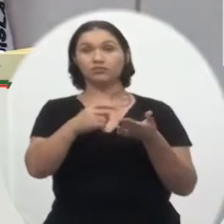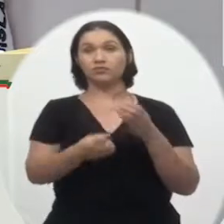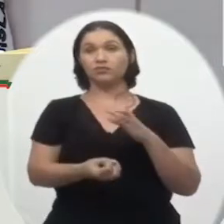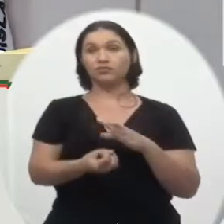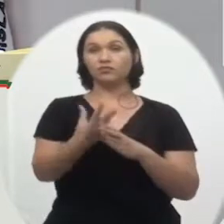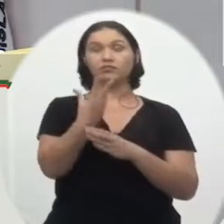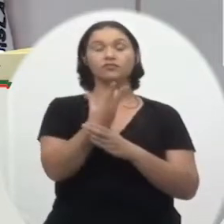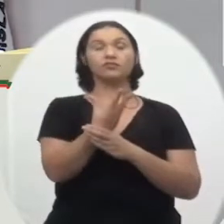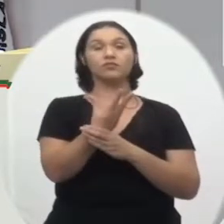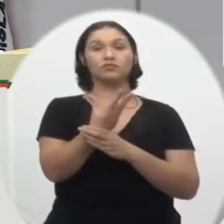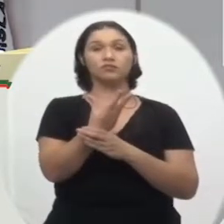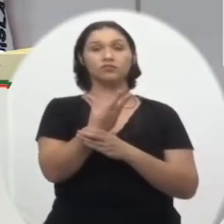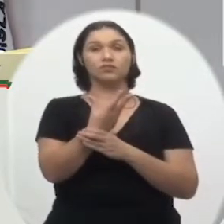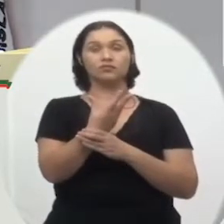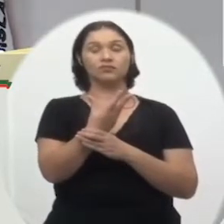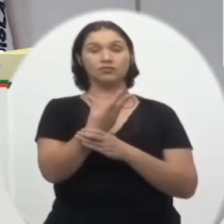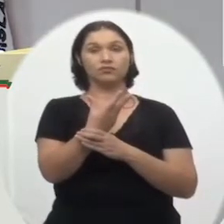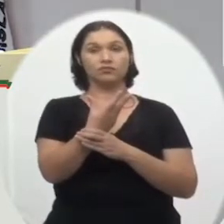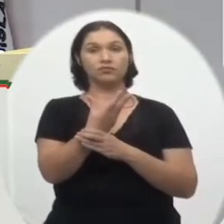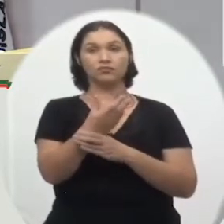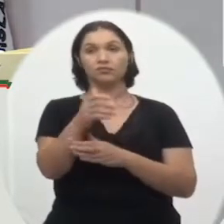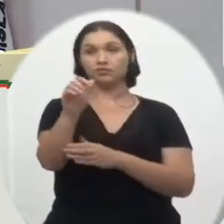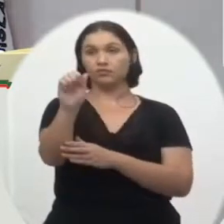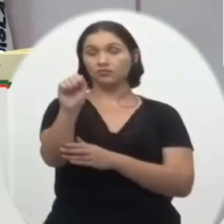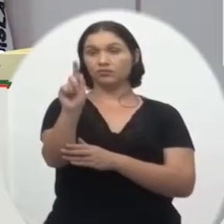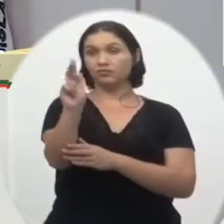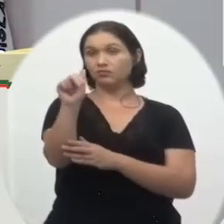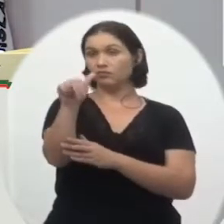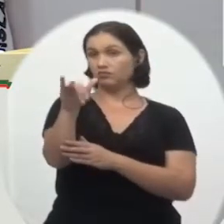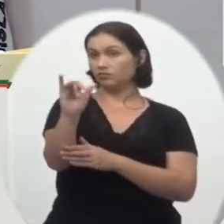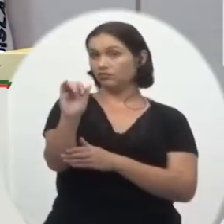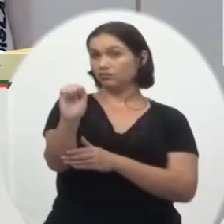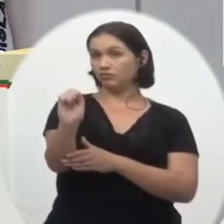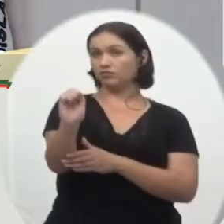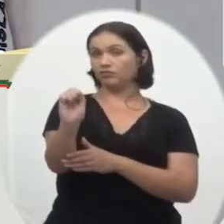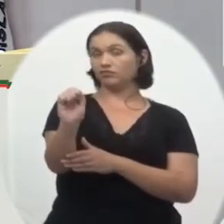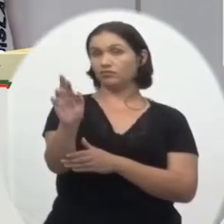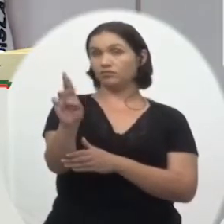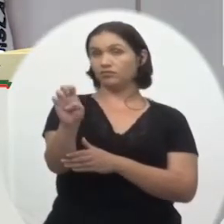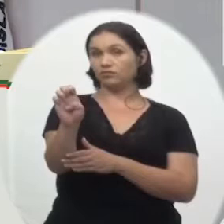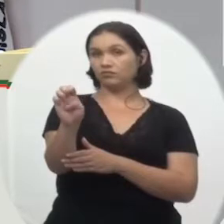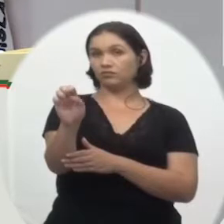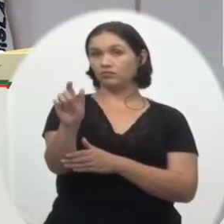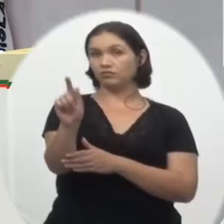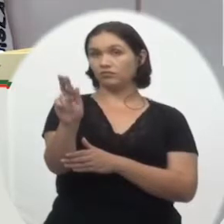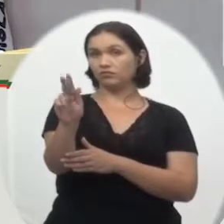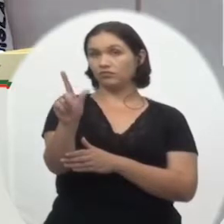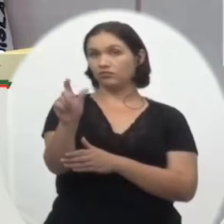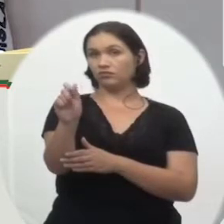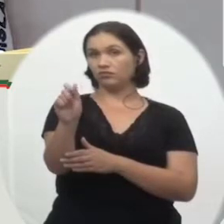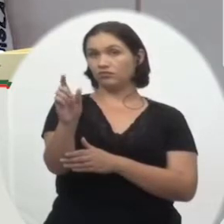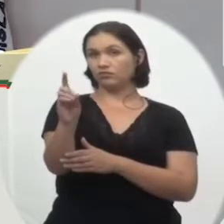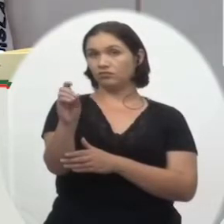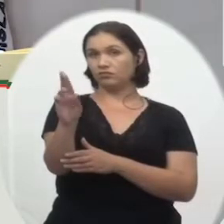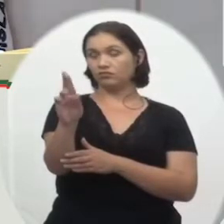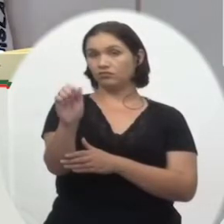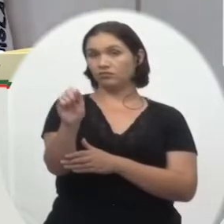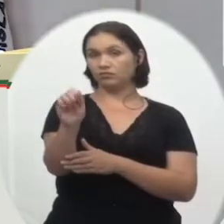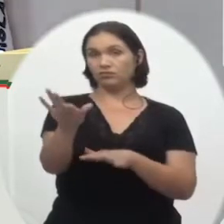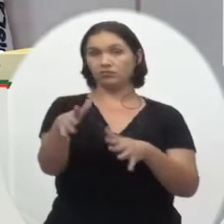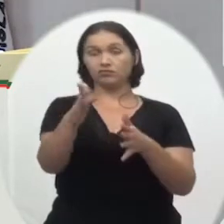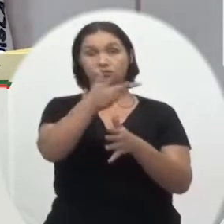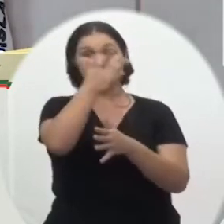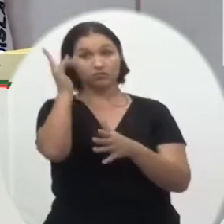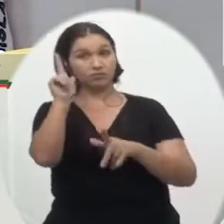quase 8 mil assinaturas. Um projeto trabalhado por muitas pessoas e que foram às ruas para coletar isso aqui. Com